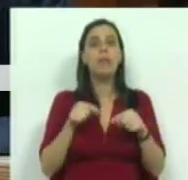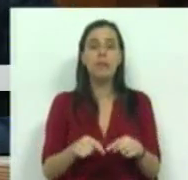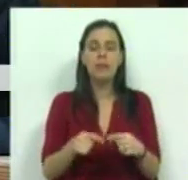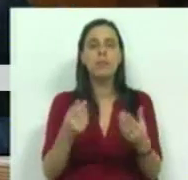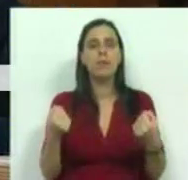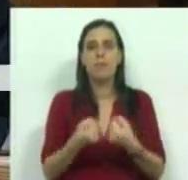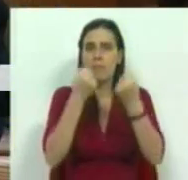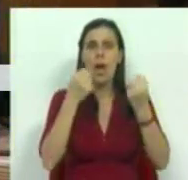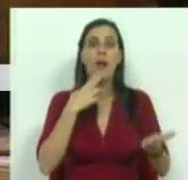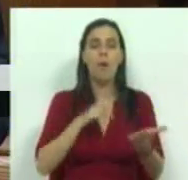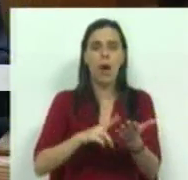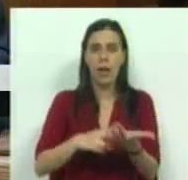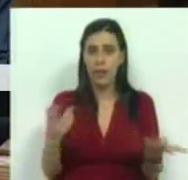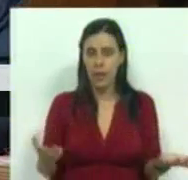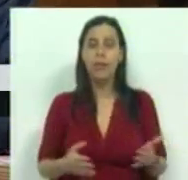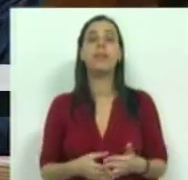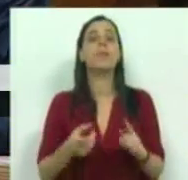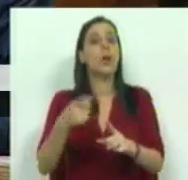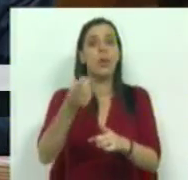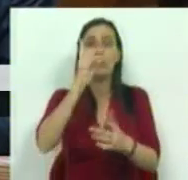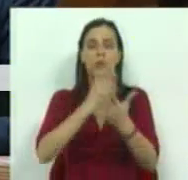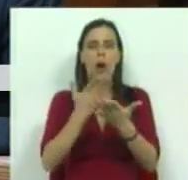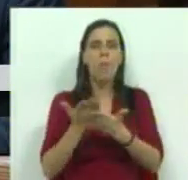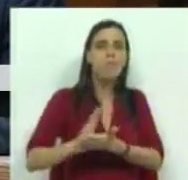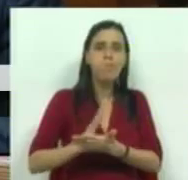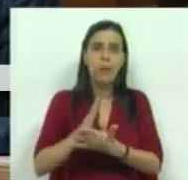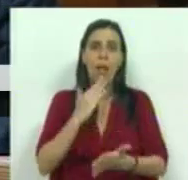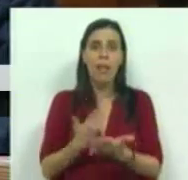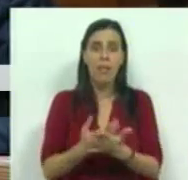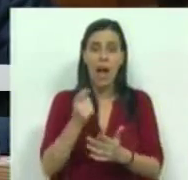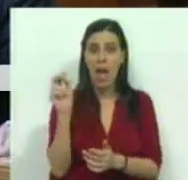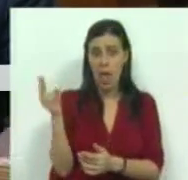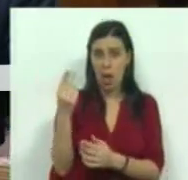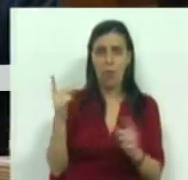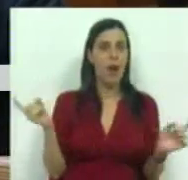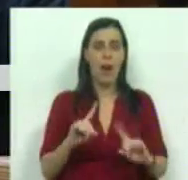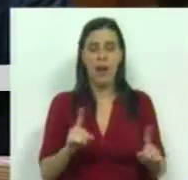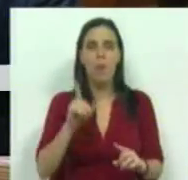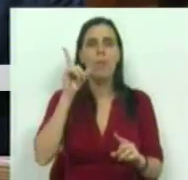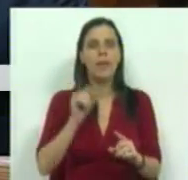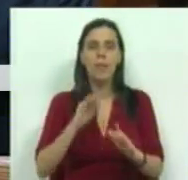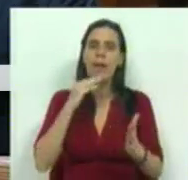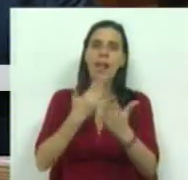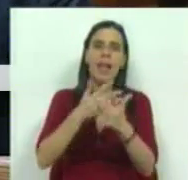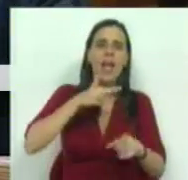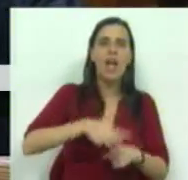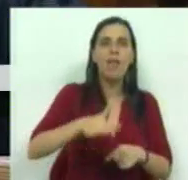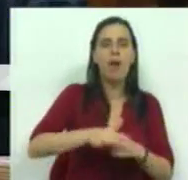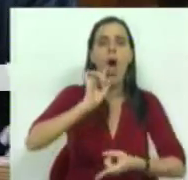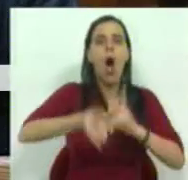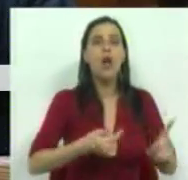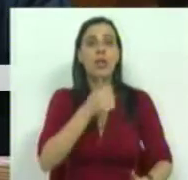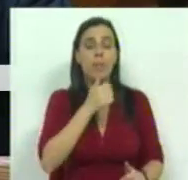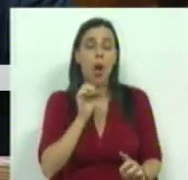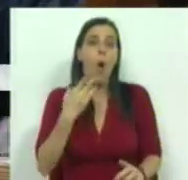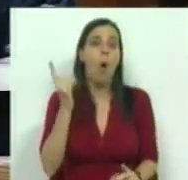em conflito com a realidade. Não é só a incerteza que tomou conta do euro, é o efeito recessivo das medidas que